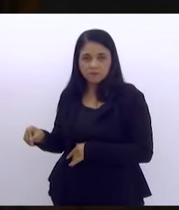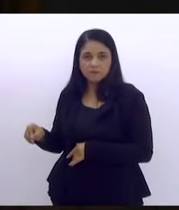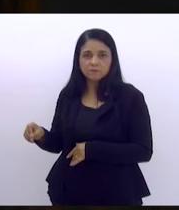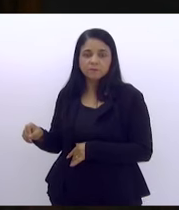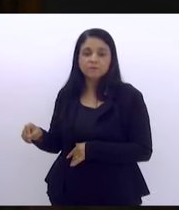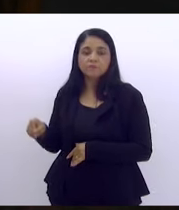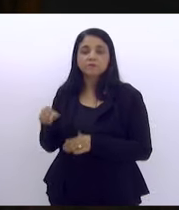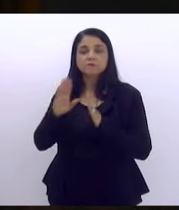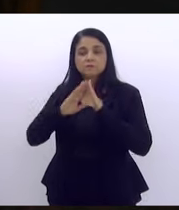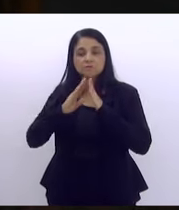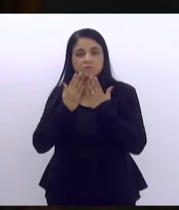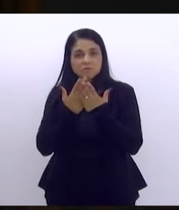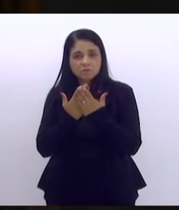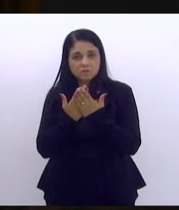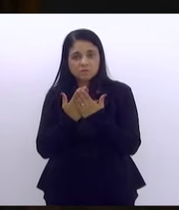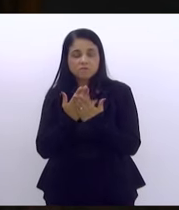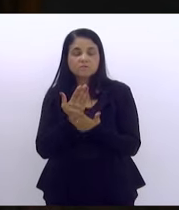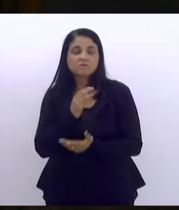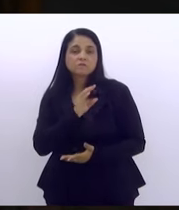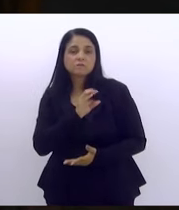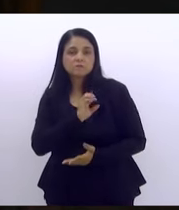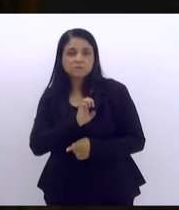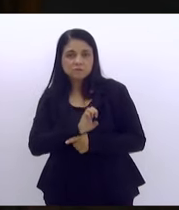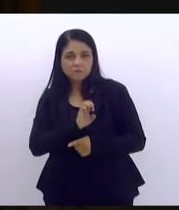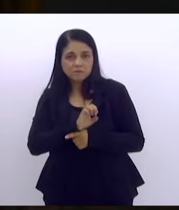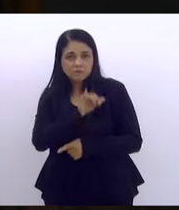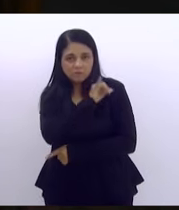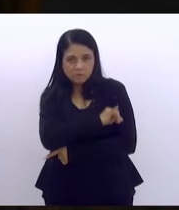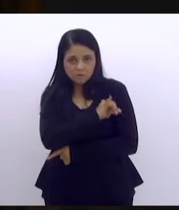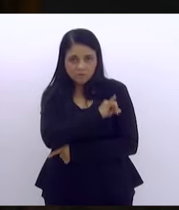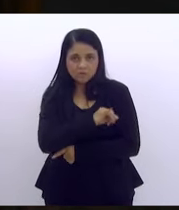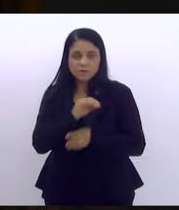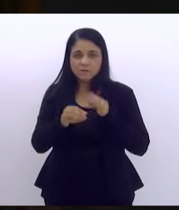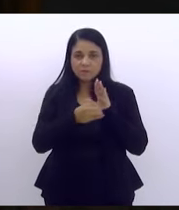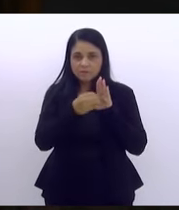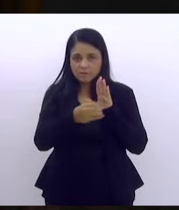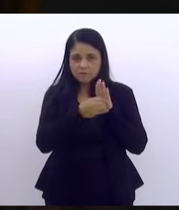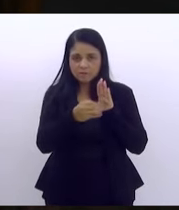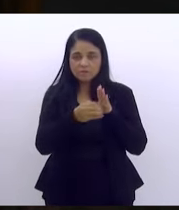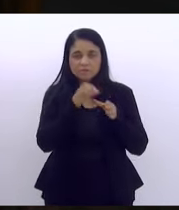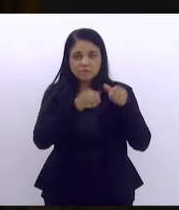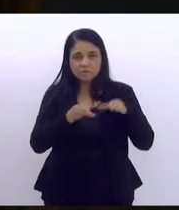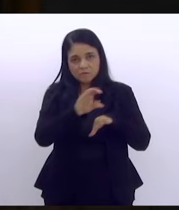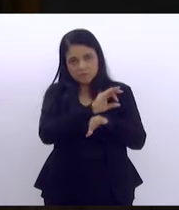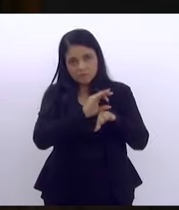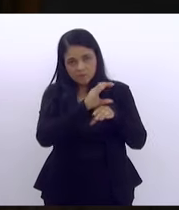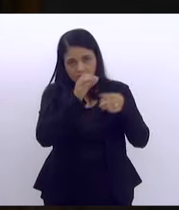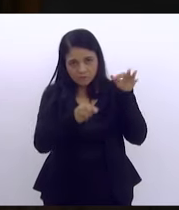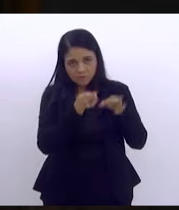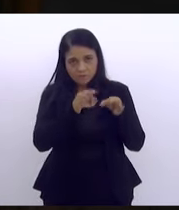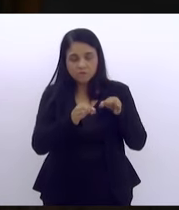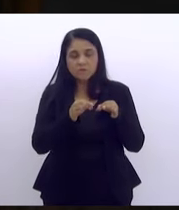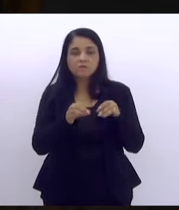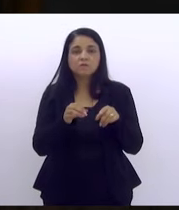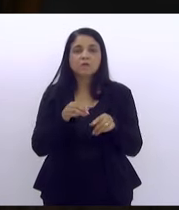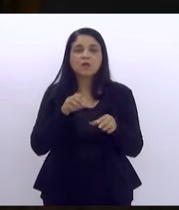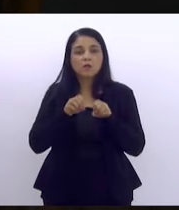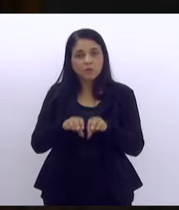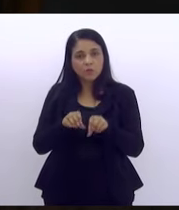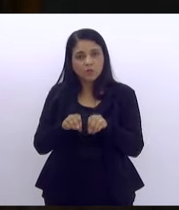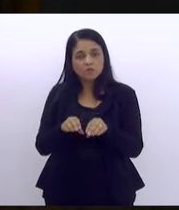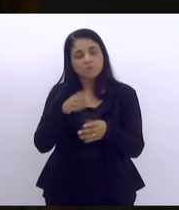nas escolas estaduais do Rio de Janeiro. Pareceres das comissões de Constituição e Justiça pela juridicidade,